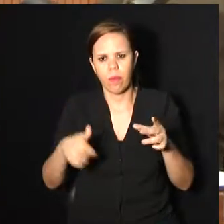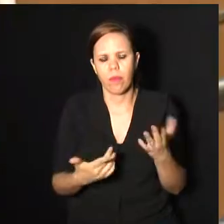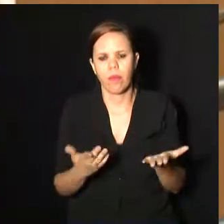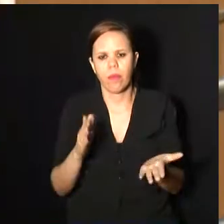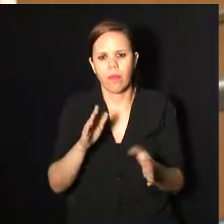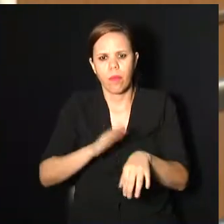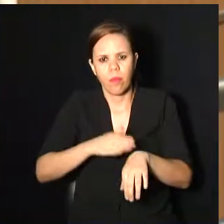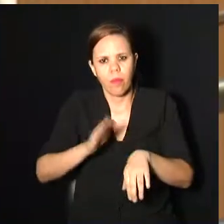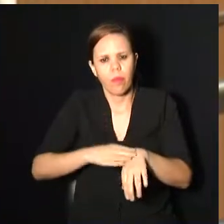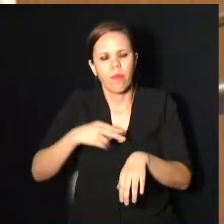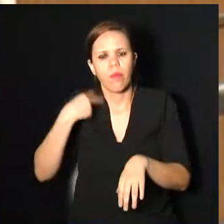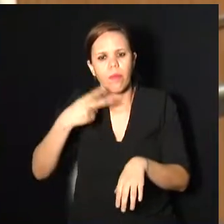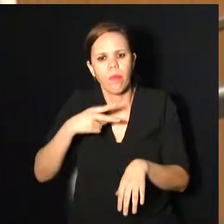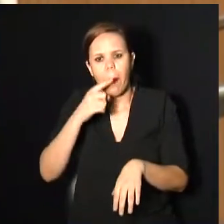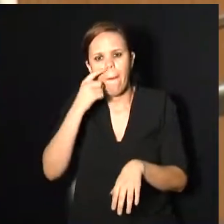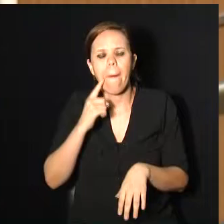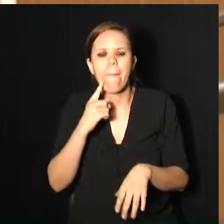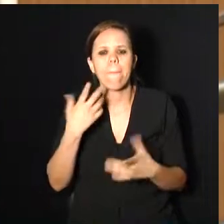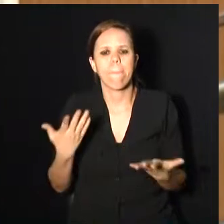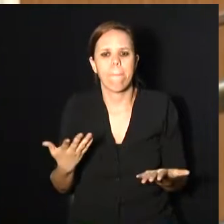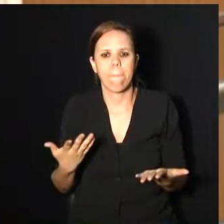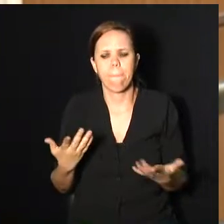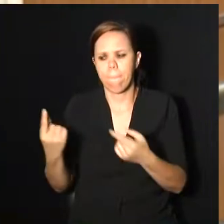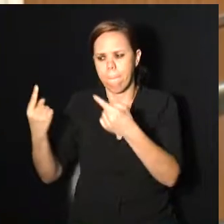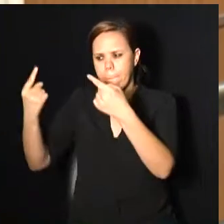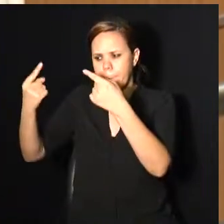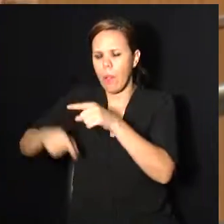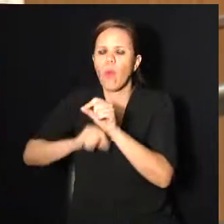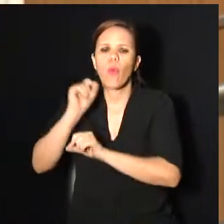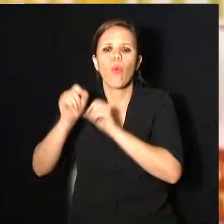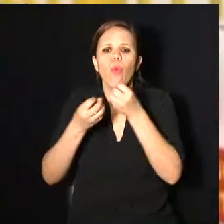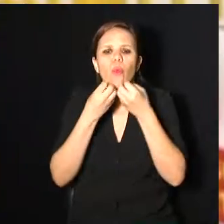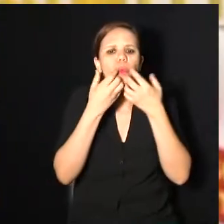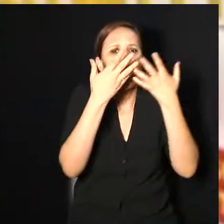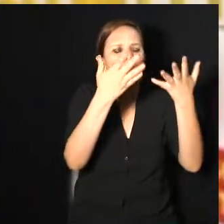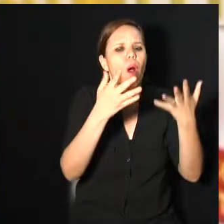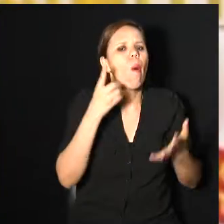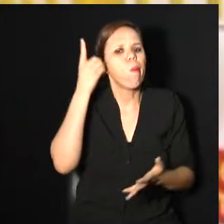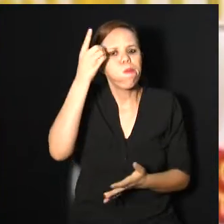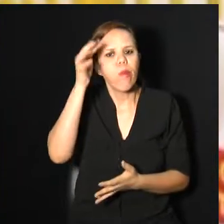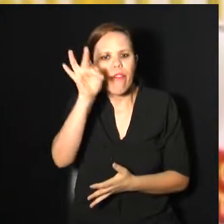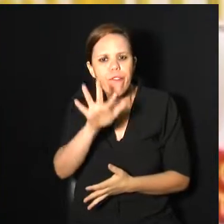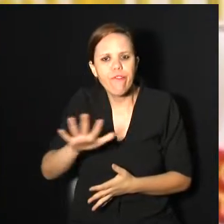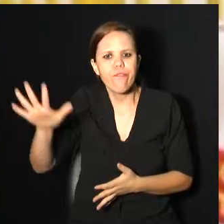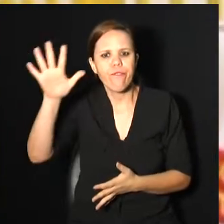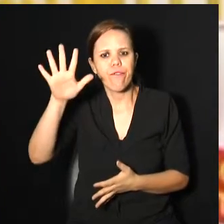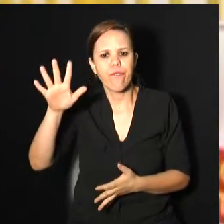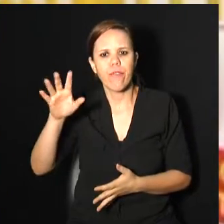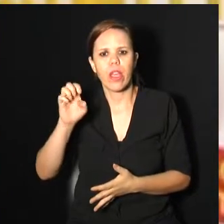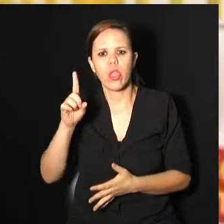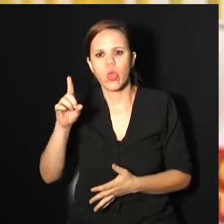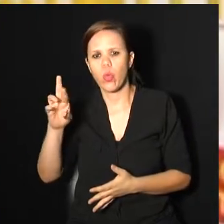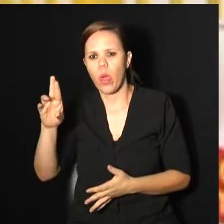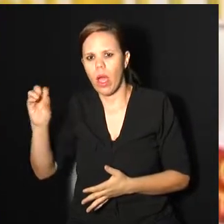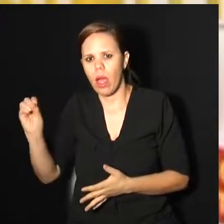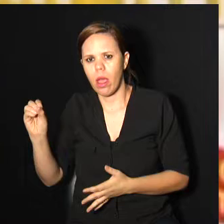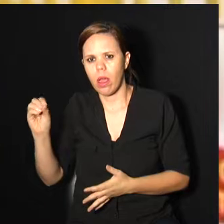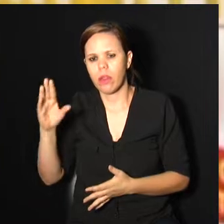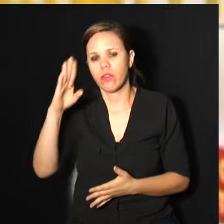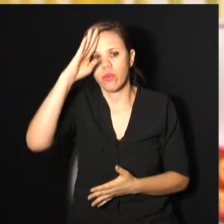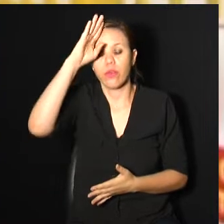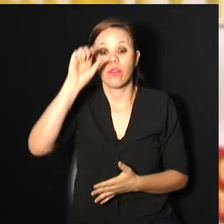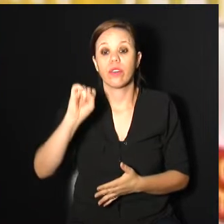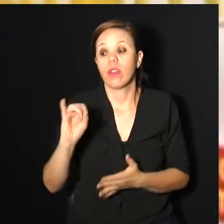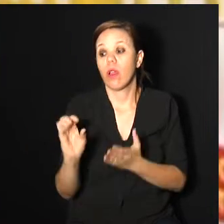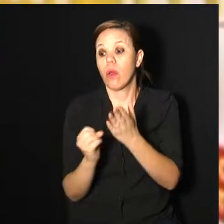vereador Paulo Galtério, que protesta contra a declaração do deputado federal Eduardo Bolsonaro, que caso a